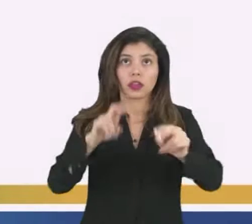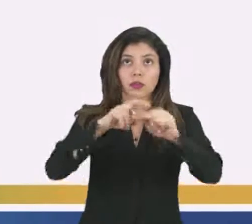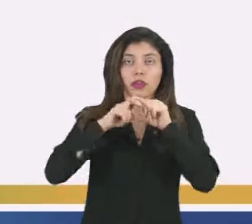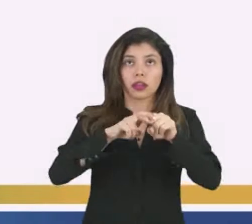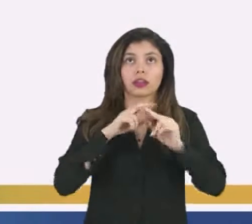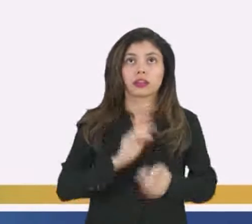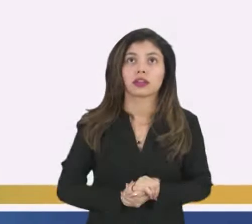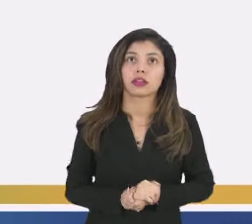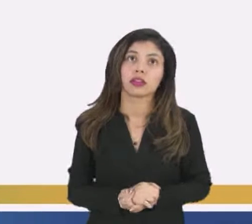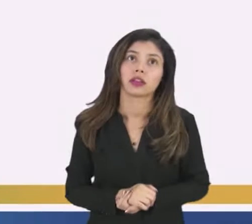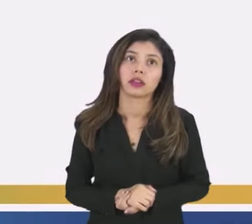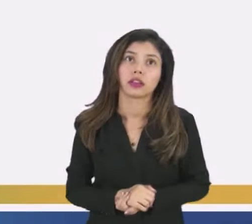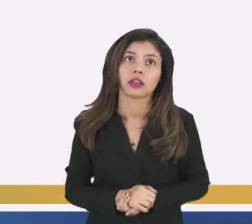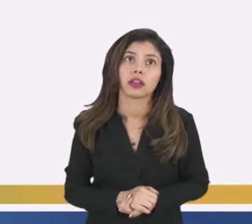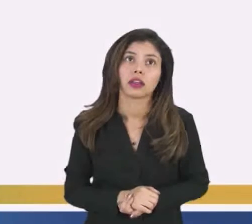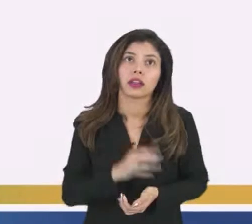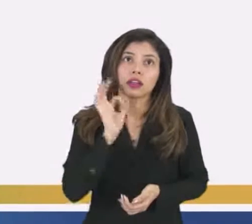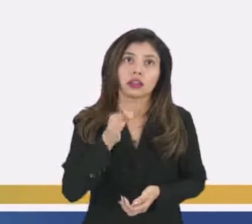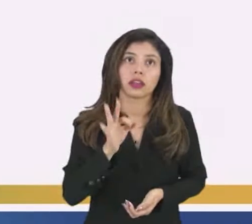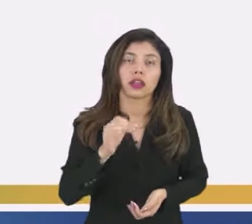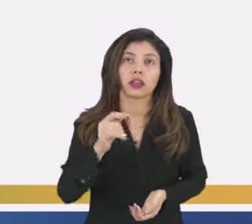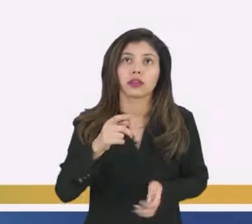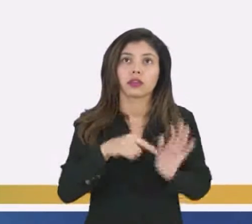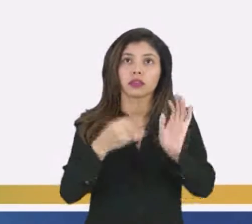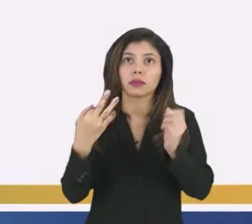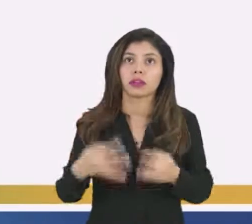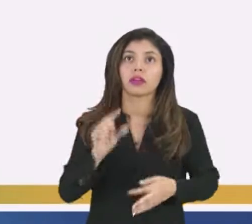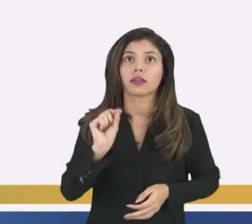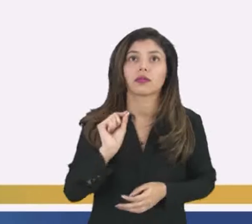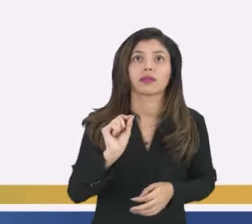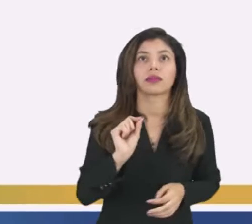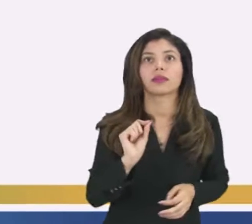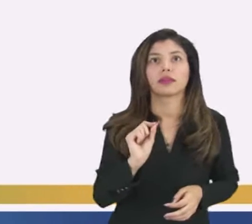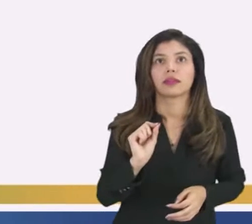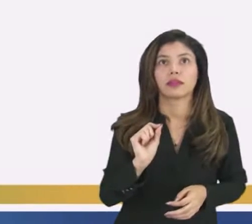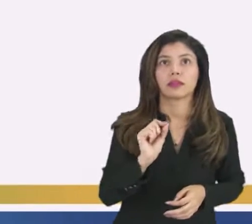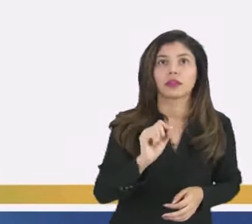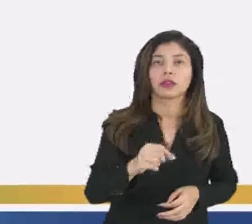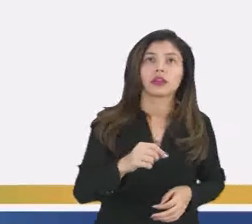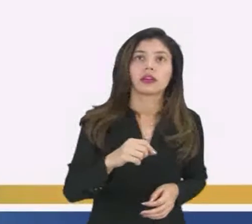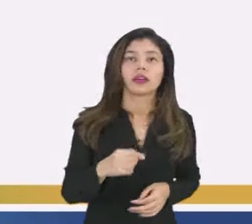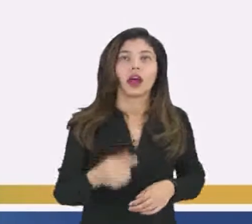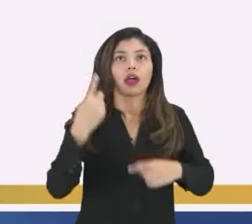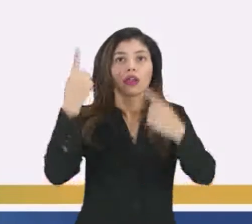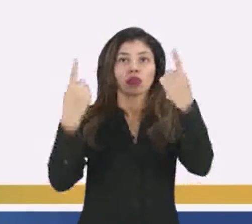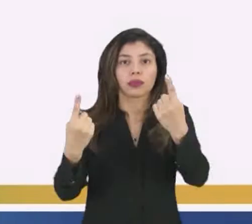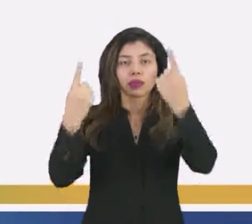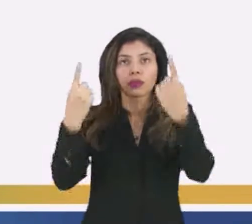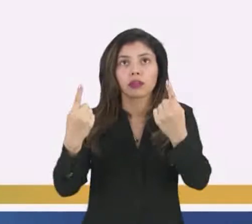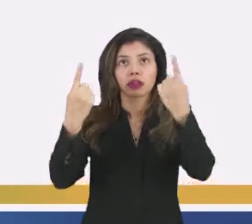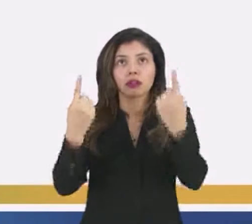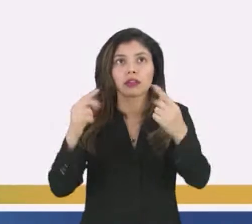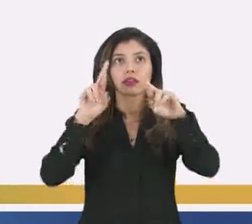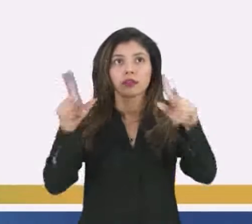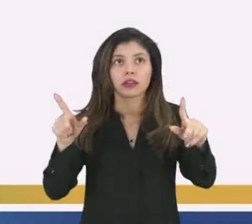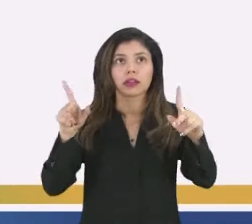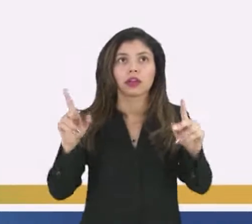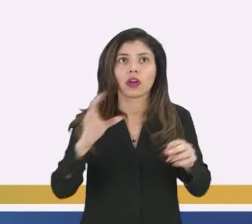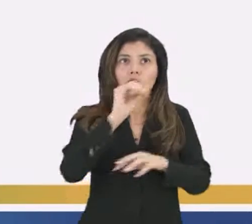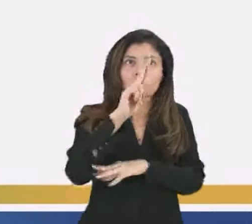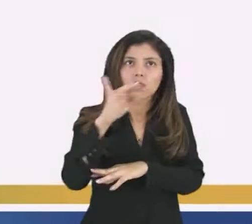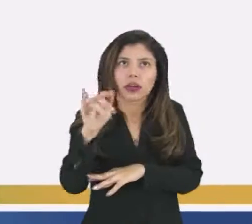essas equações. É correto afirmar, aqui que vai ficar gostoso, ó, eu tenho duas equações de reta. Será que elas